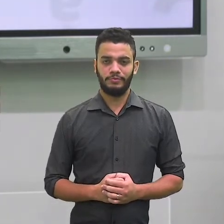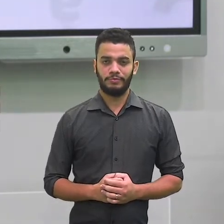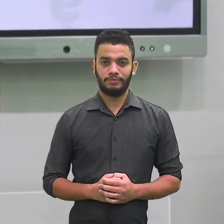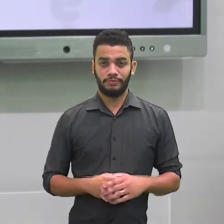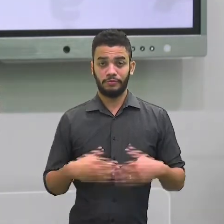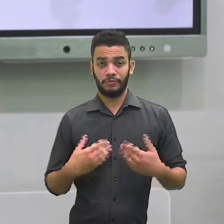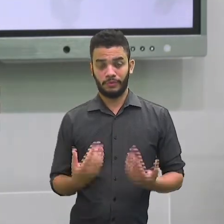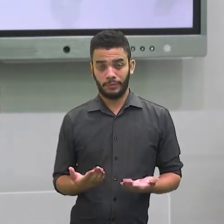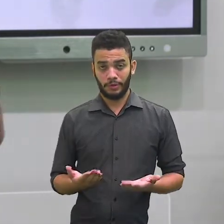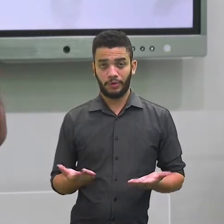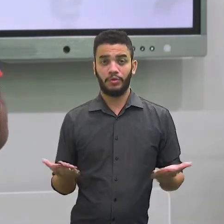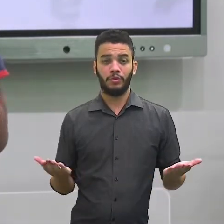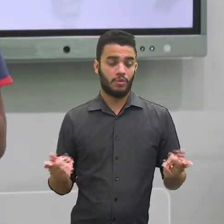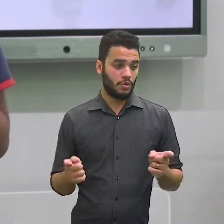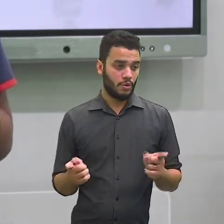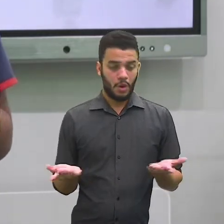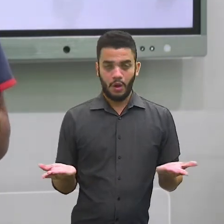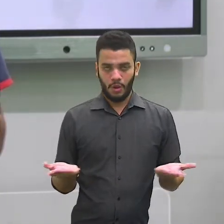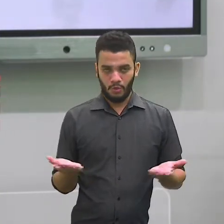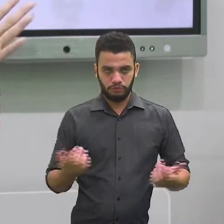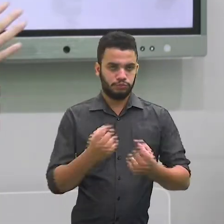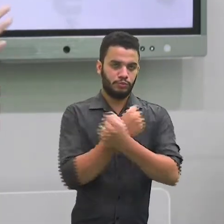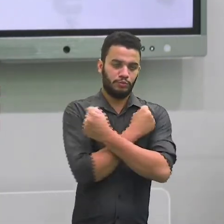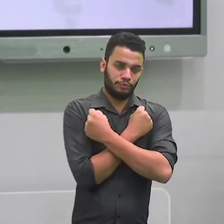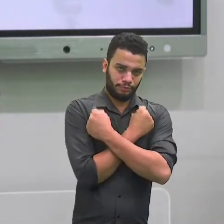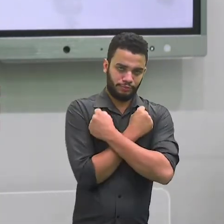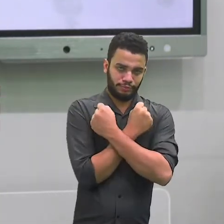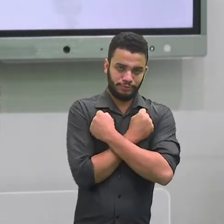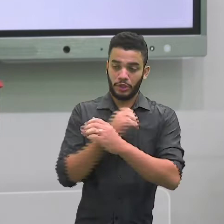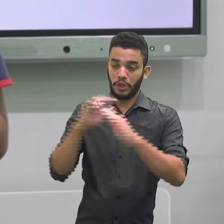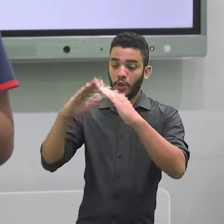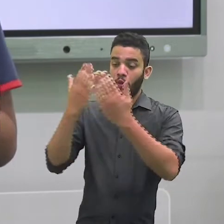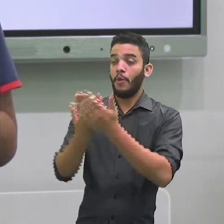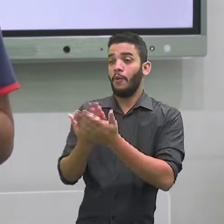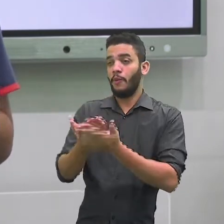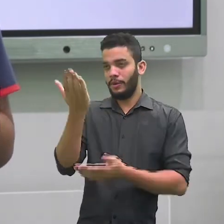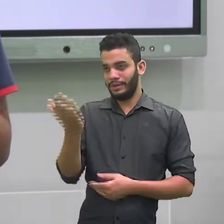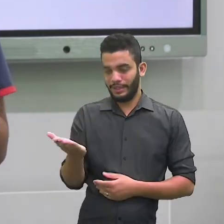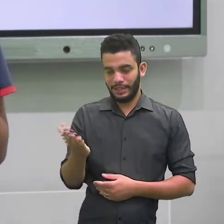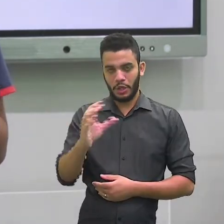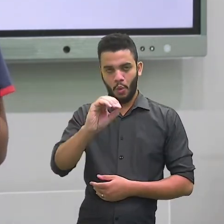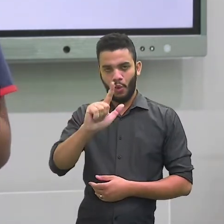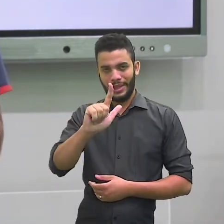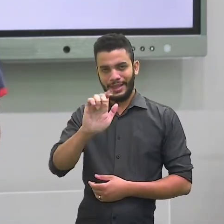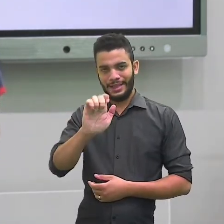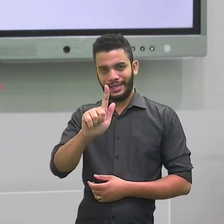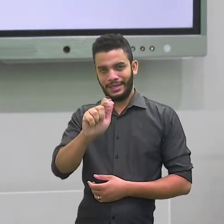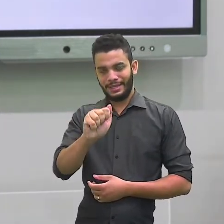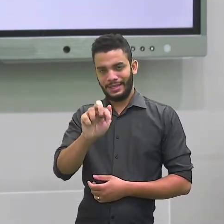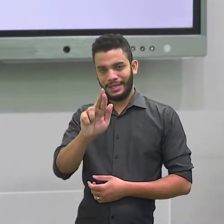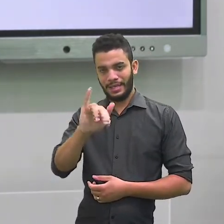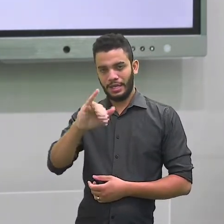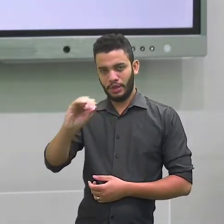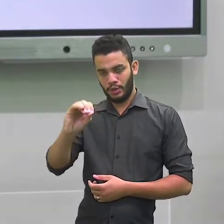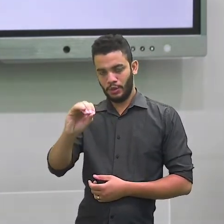E agora, um abraço para a escola da Gabriela Olegário Maciel. Um abraço, gente.